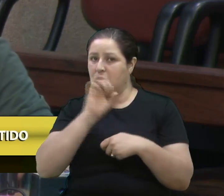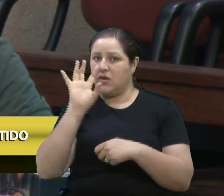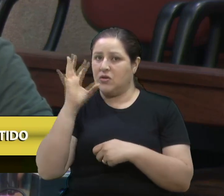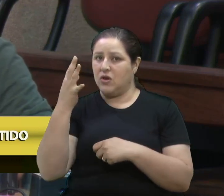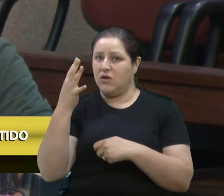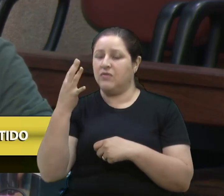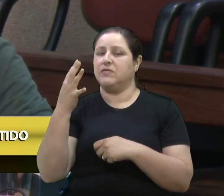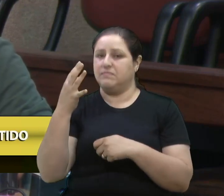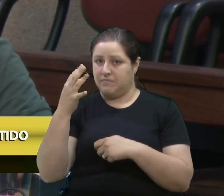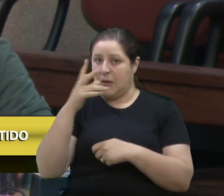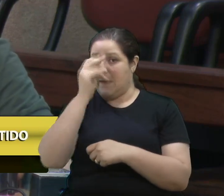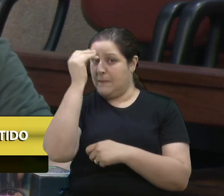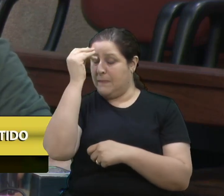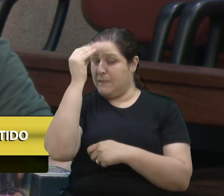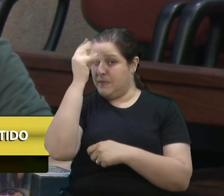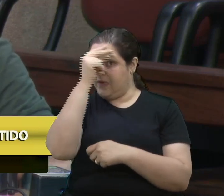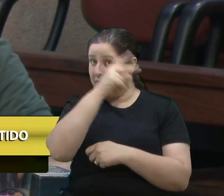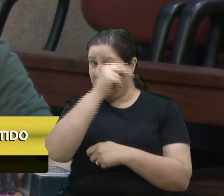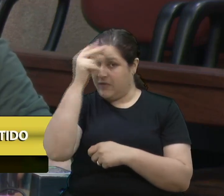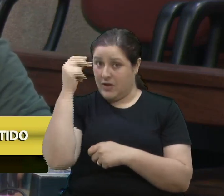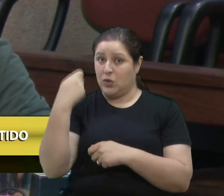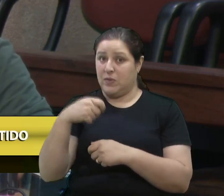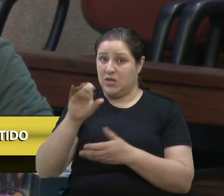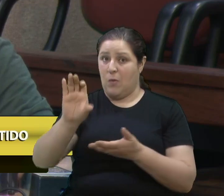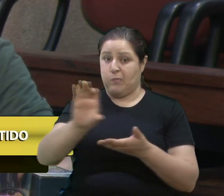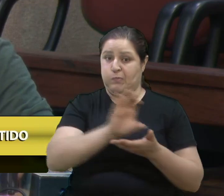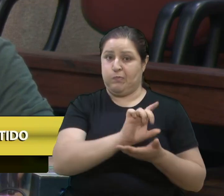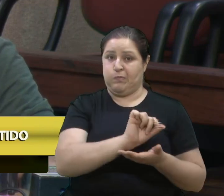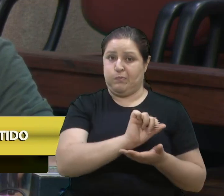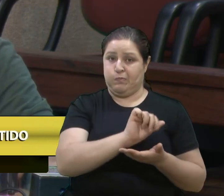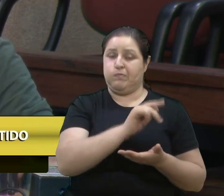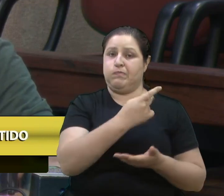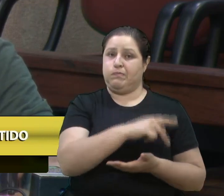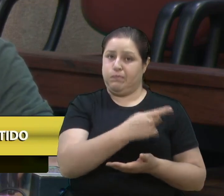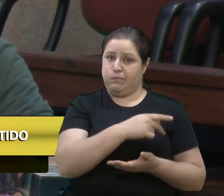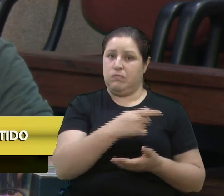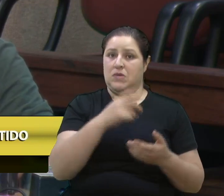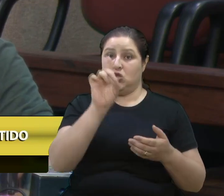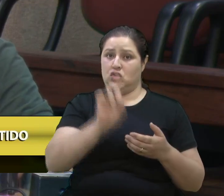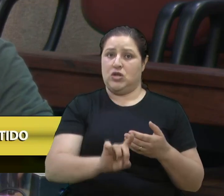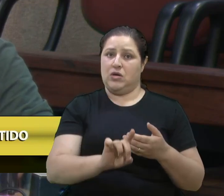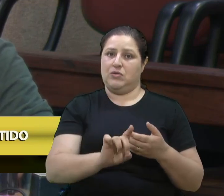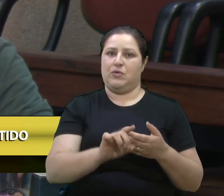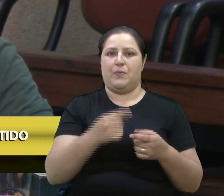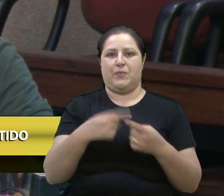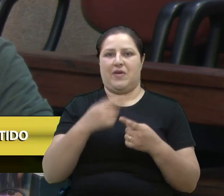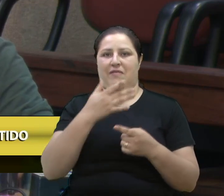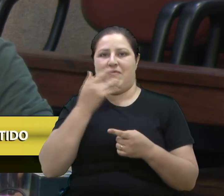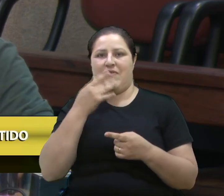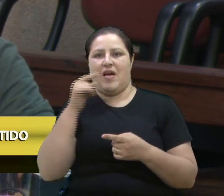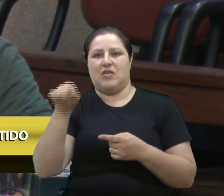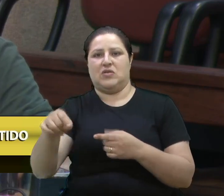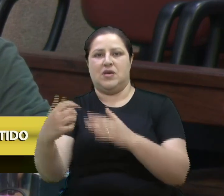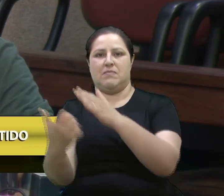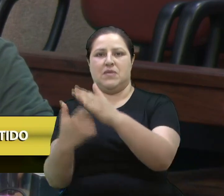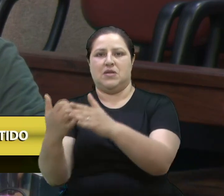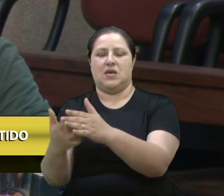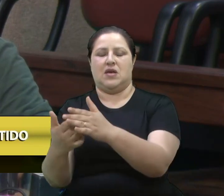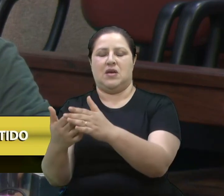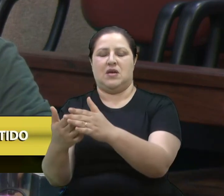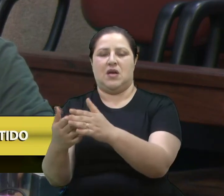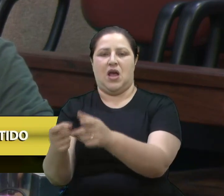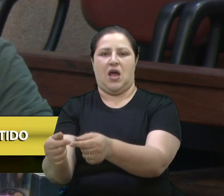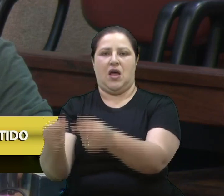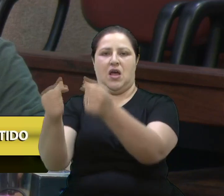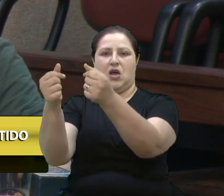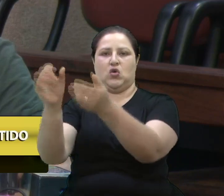Eu acho que o prefeito precisa ter esse caixa aí, porque se é de direito tem que ter, porque é muito fácil ser primo rico, só arrecadando e